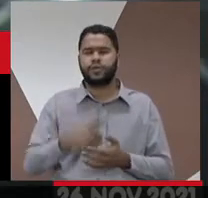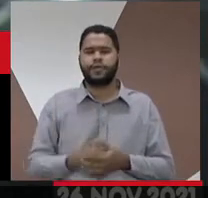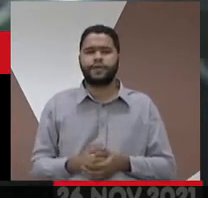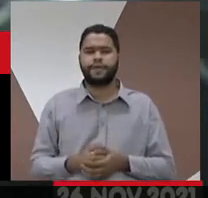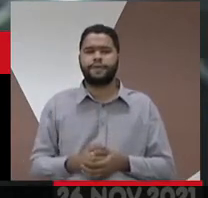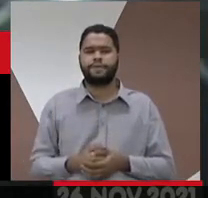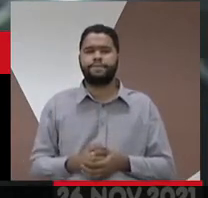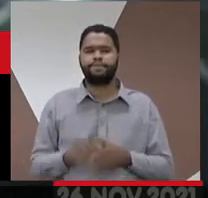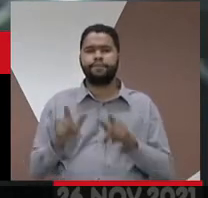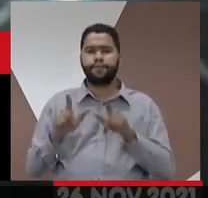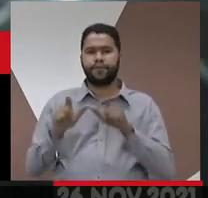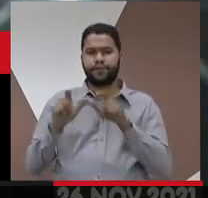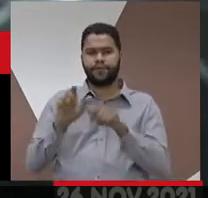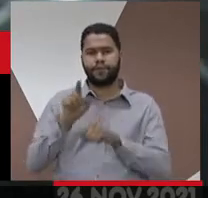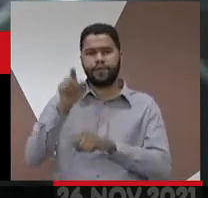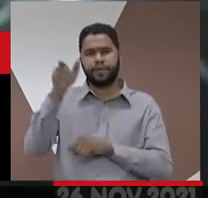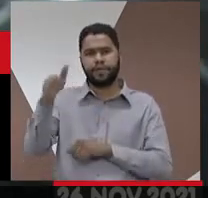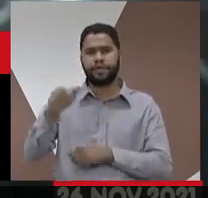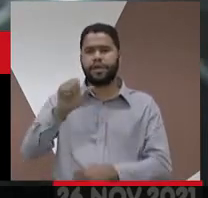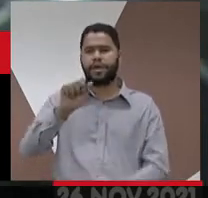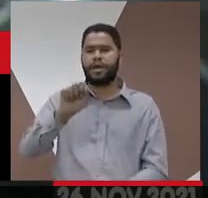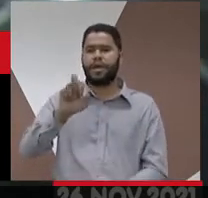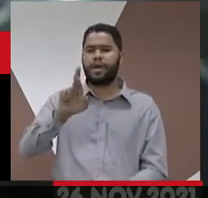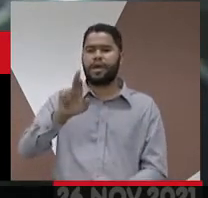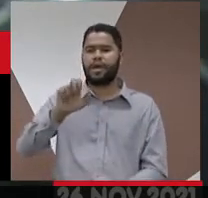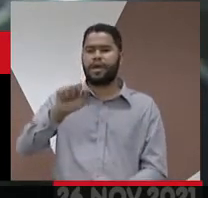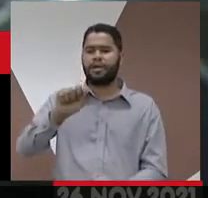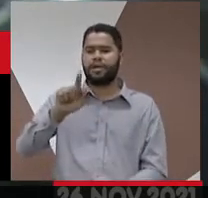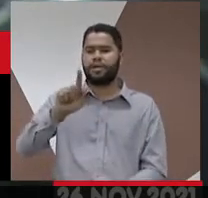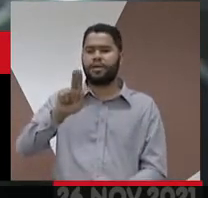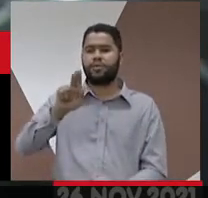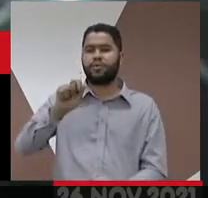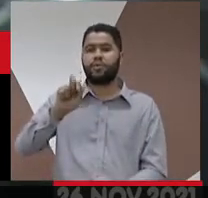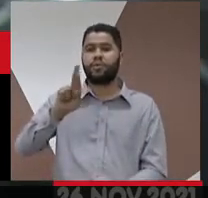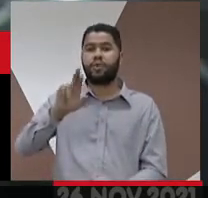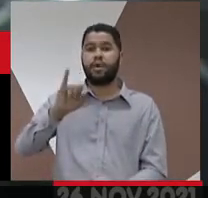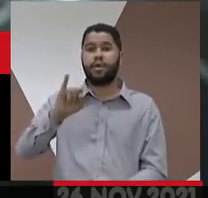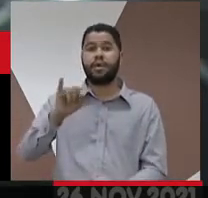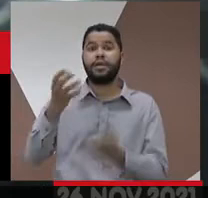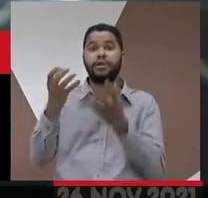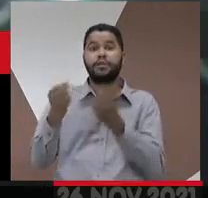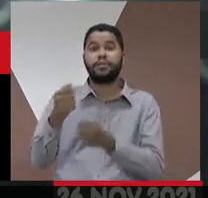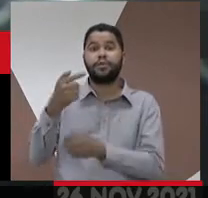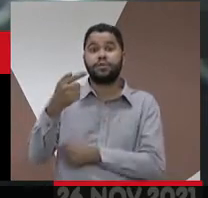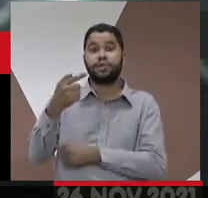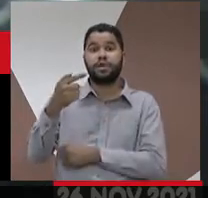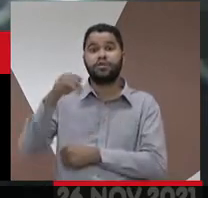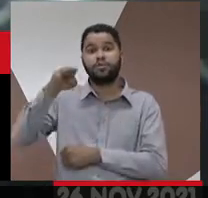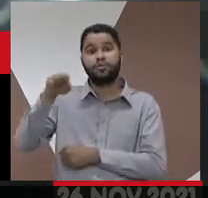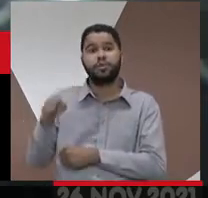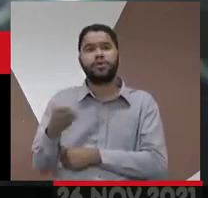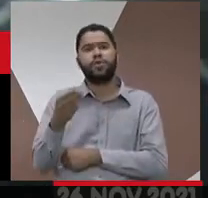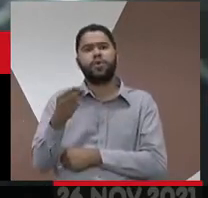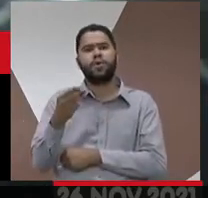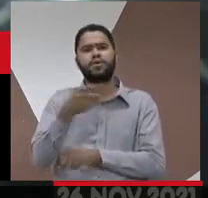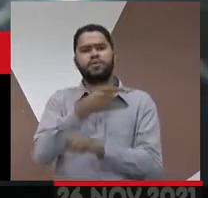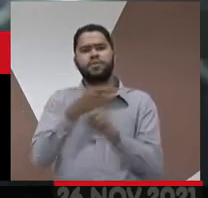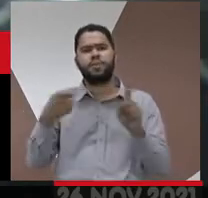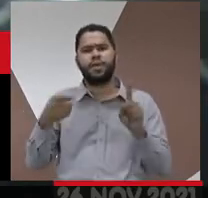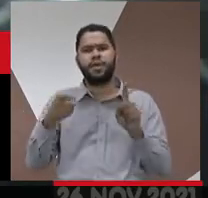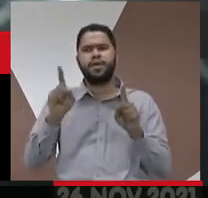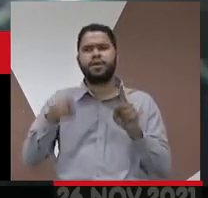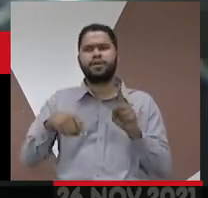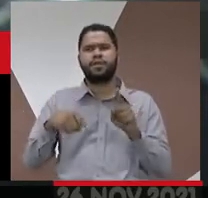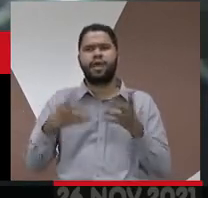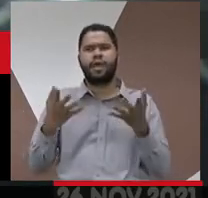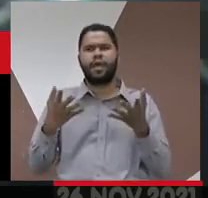uma viagem para lá, Araguari recebeu 7 milhões e meio da tragédia de Brumadinho. A gente não é